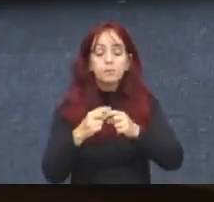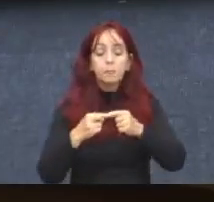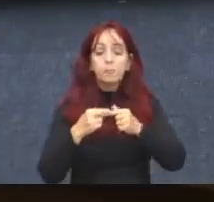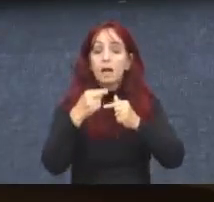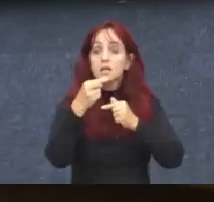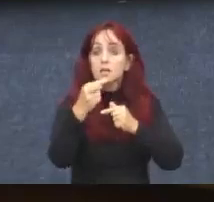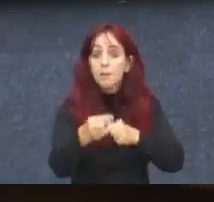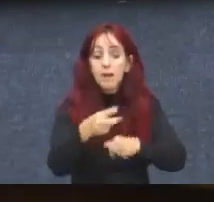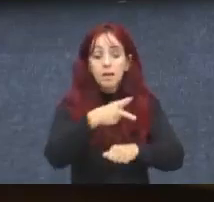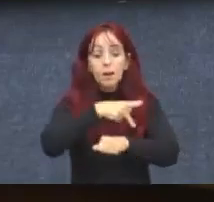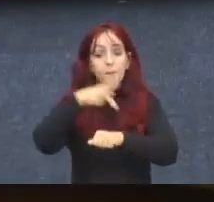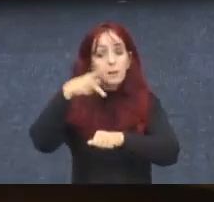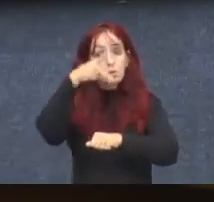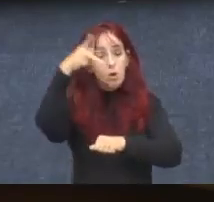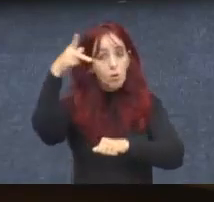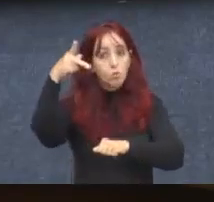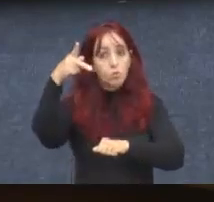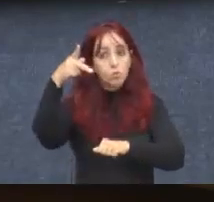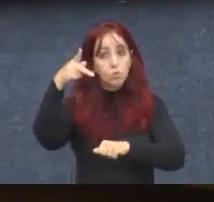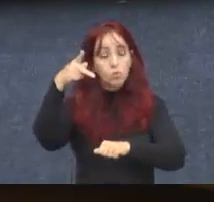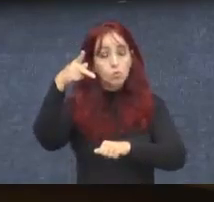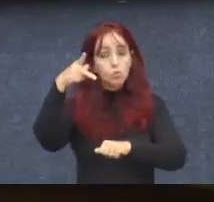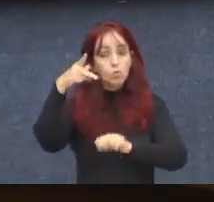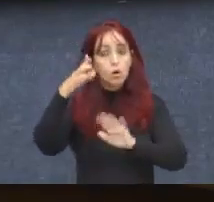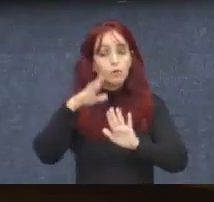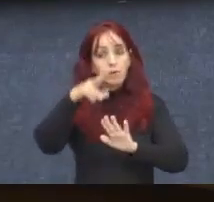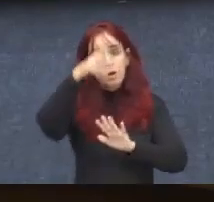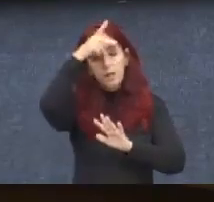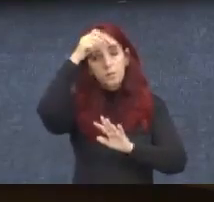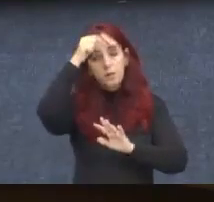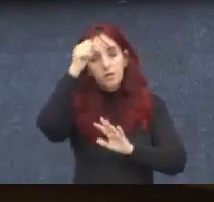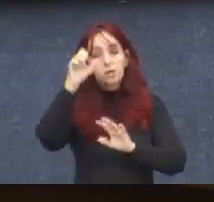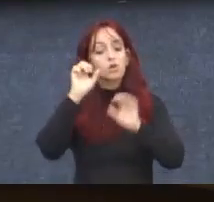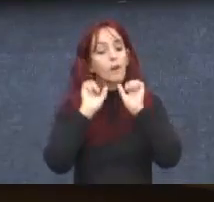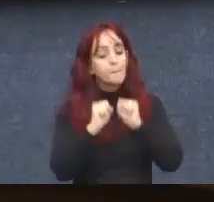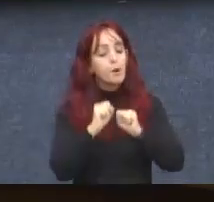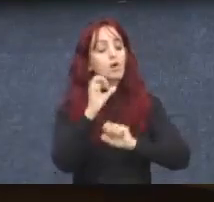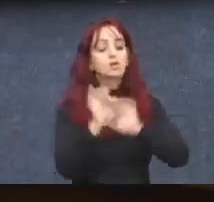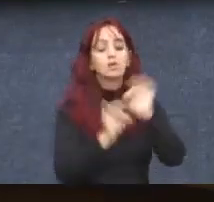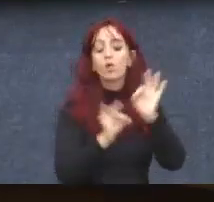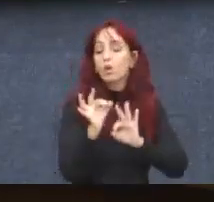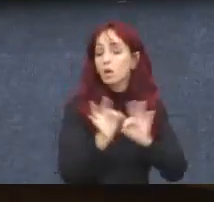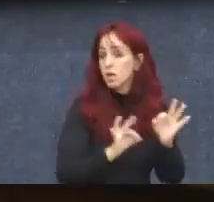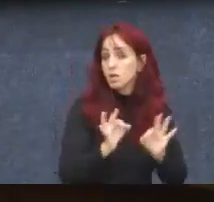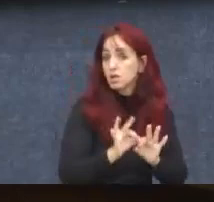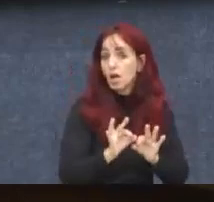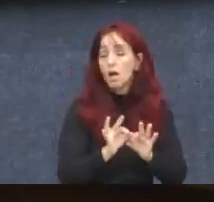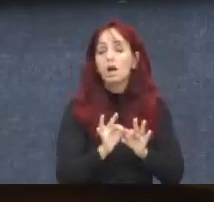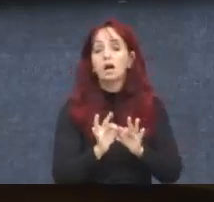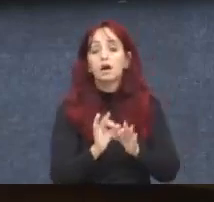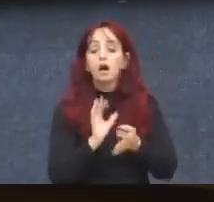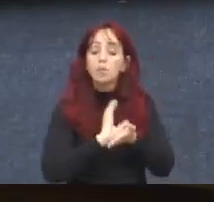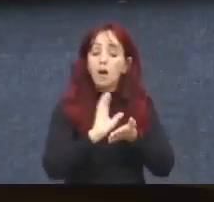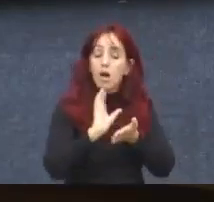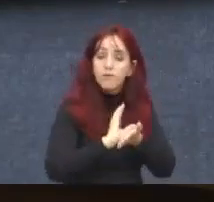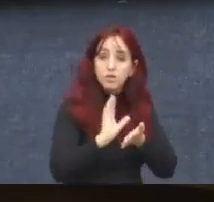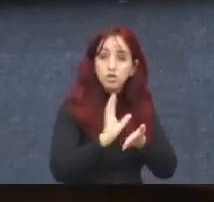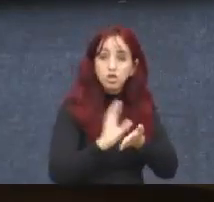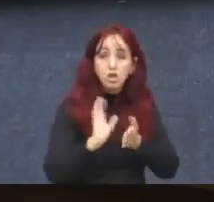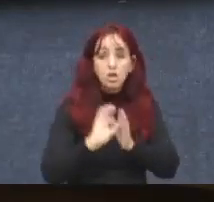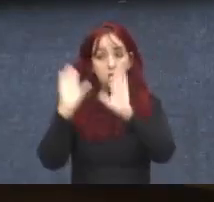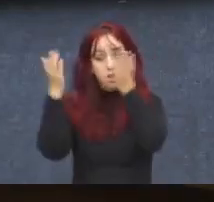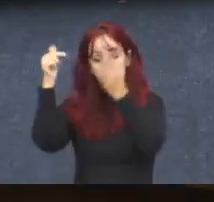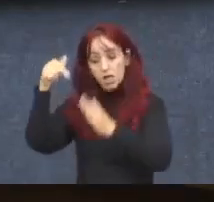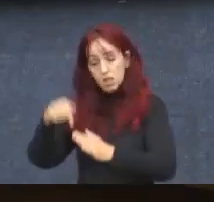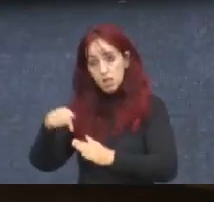onde que vai dar a prefeitura para que ela possa se organizar para investir nesse evento aqui nessa